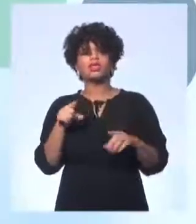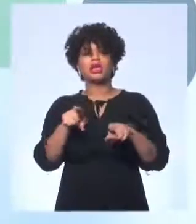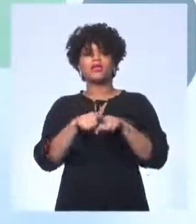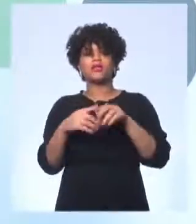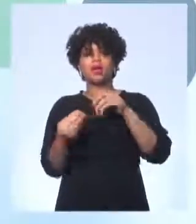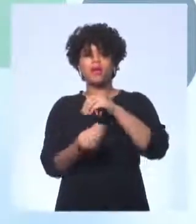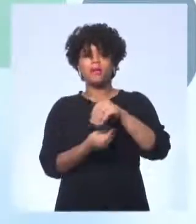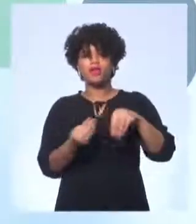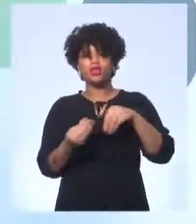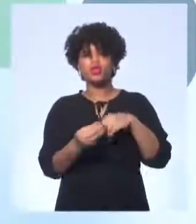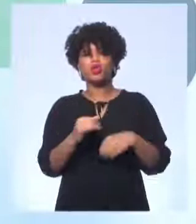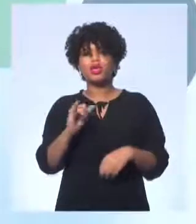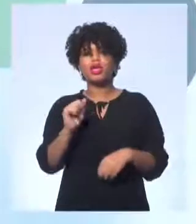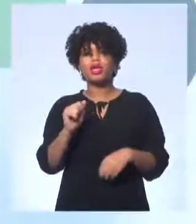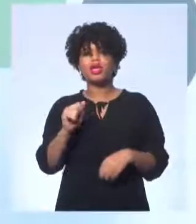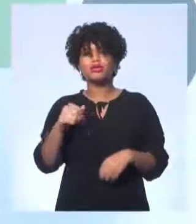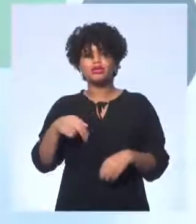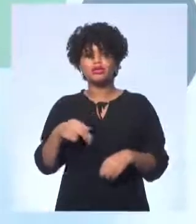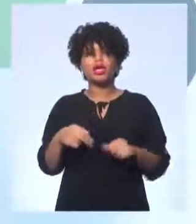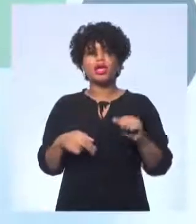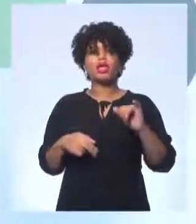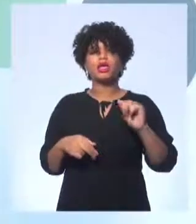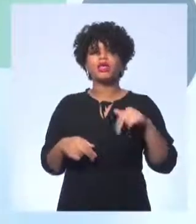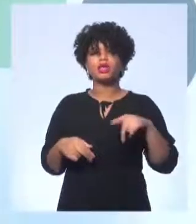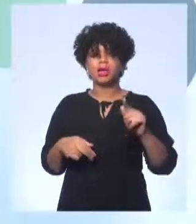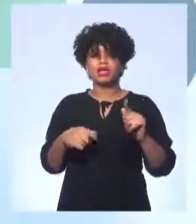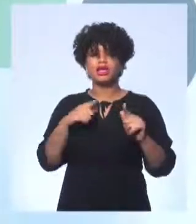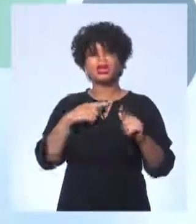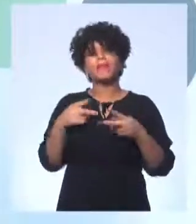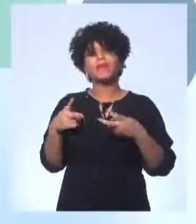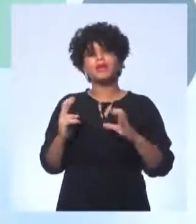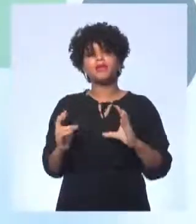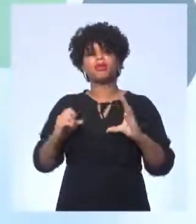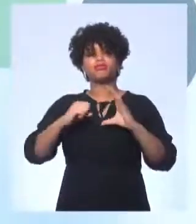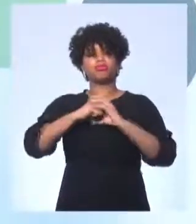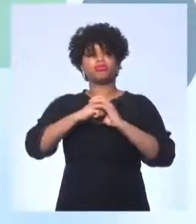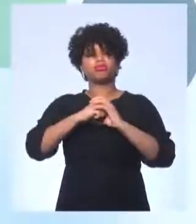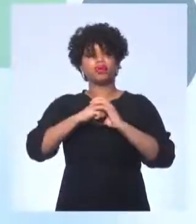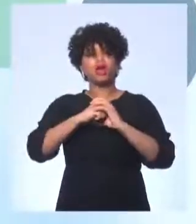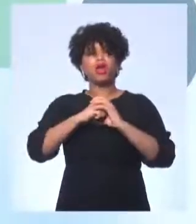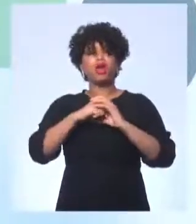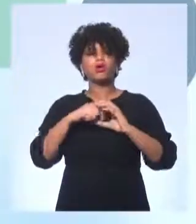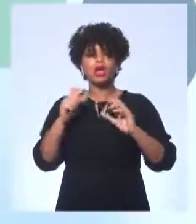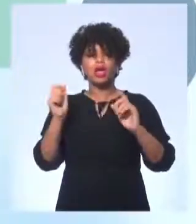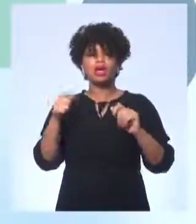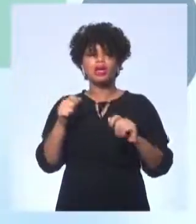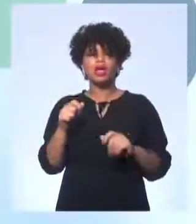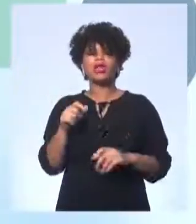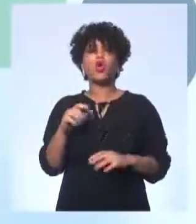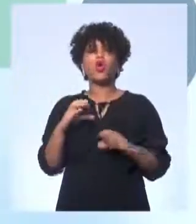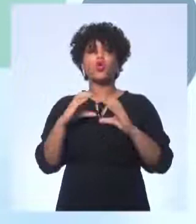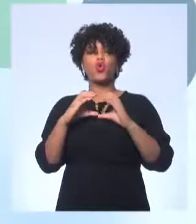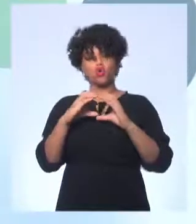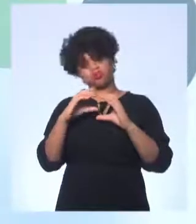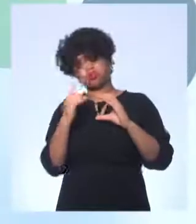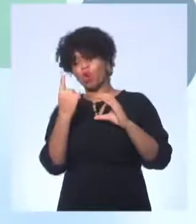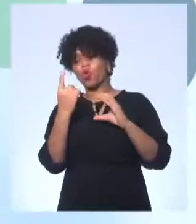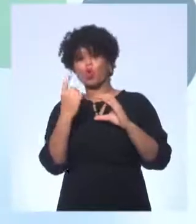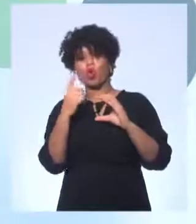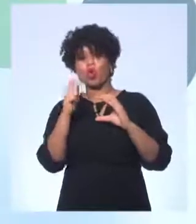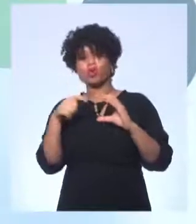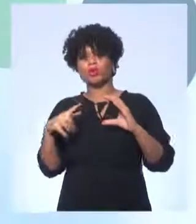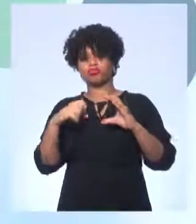e no yang está contido o yin, que são esses princípios que se complementam e que formam uma totalidade.